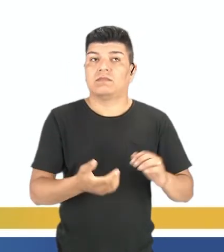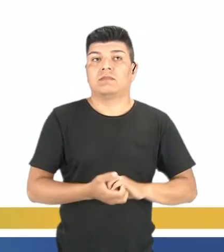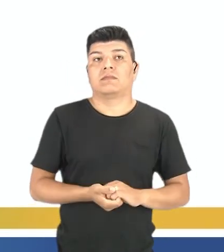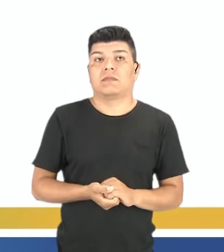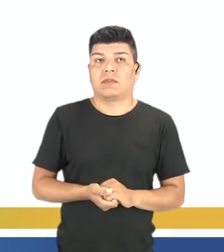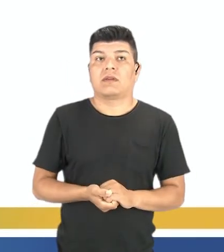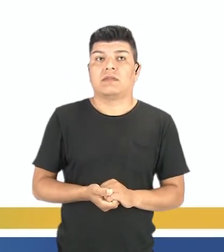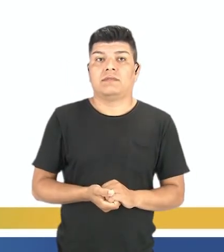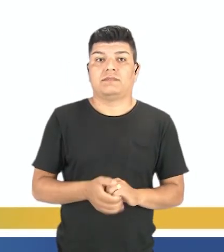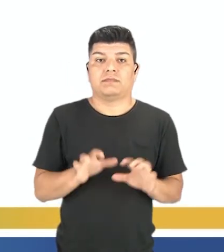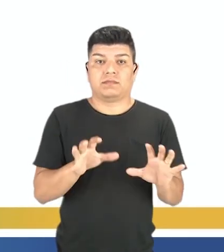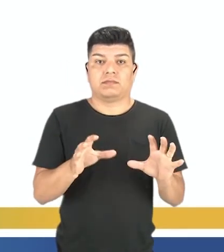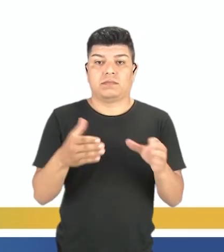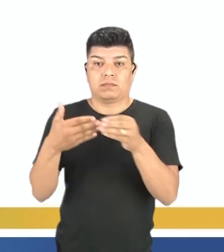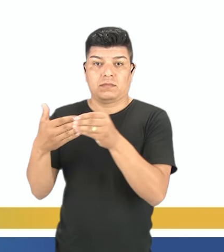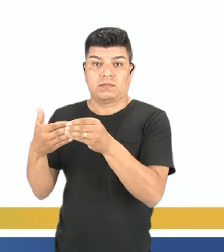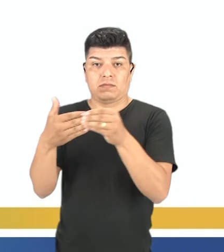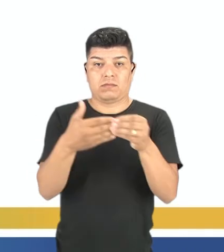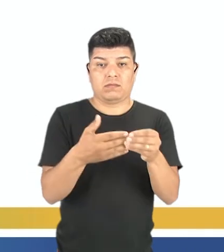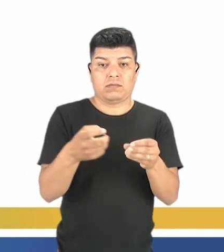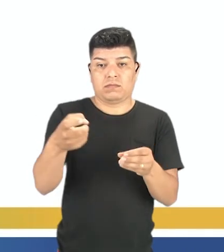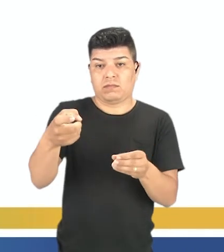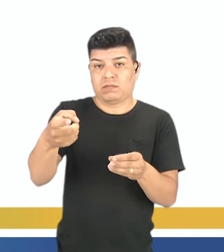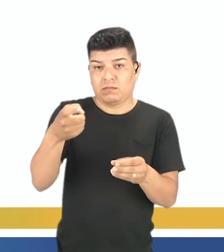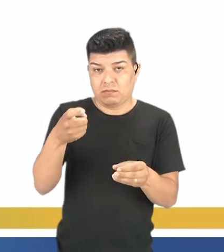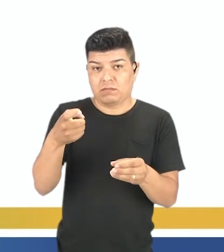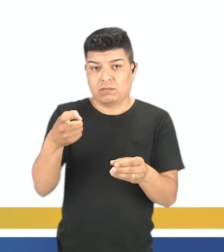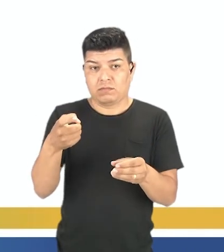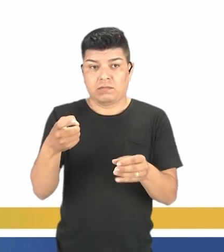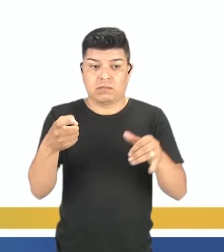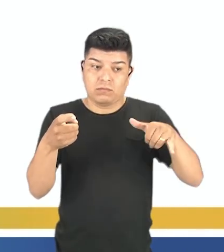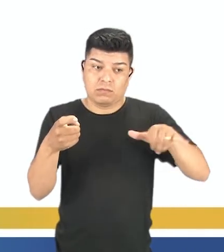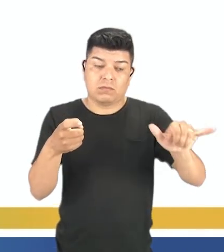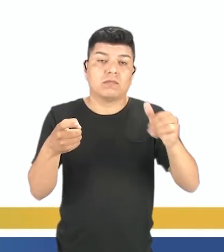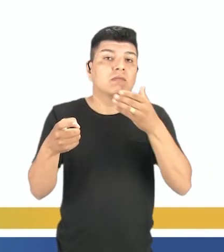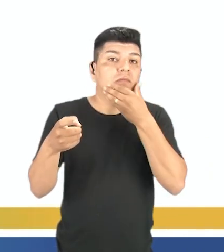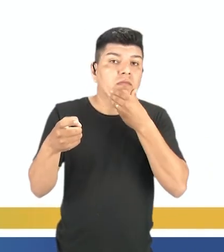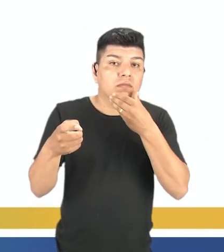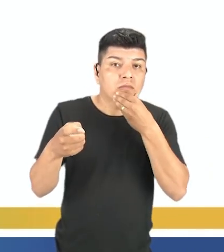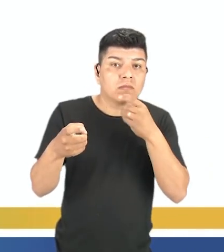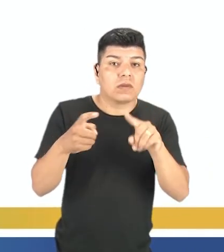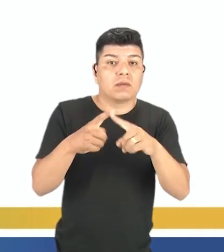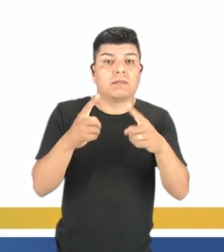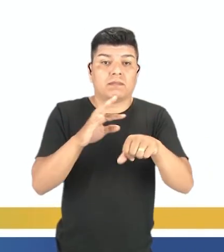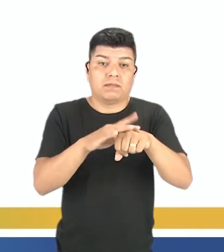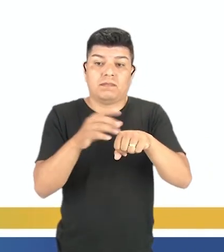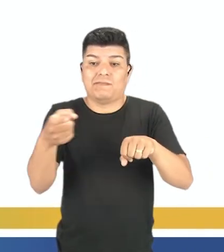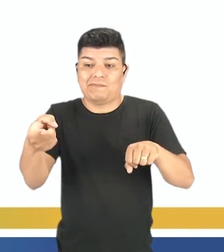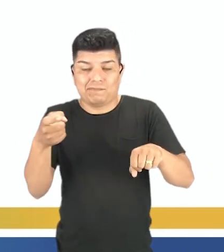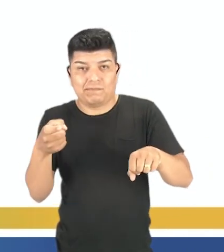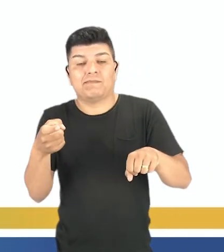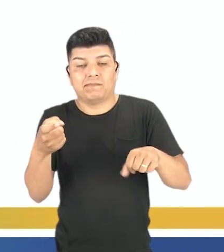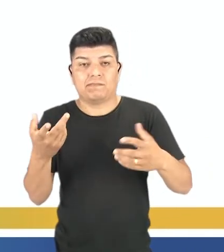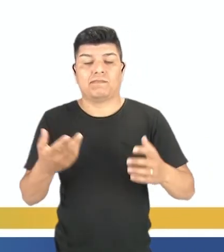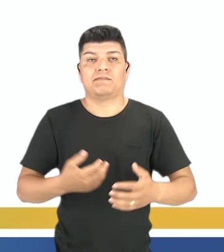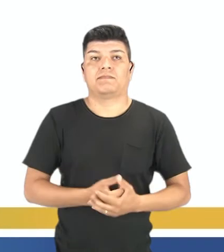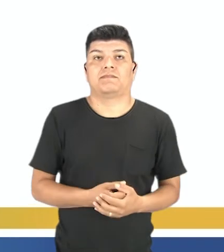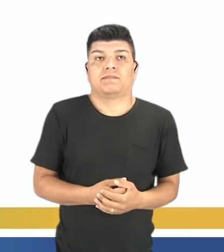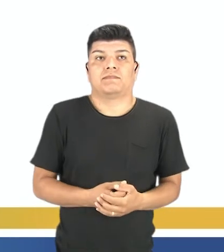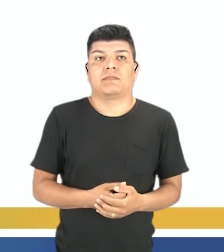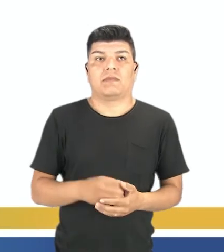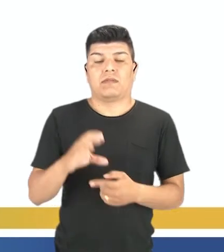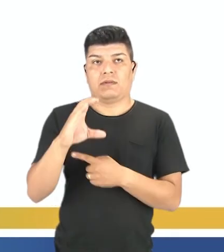né? E aí ela vai doar o X dela para o Y do homem, como é uma doença relacionada ao X, a criança vai ser